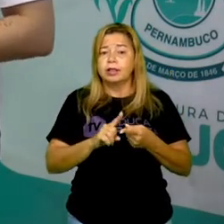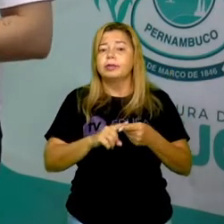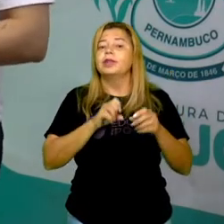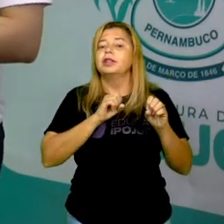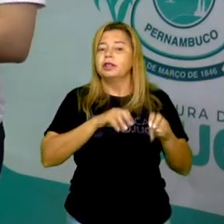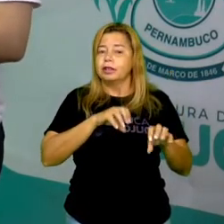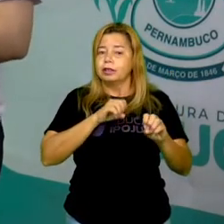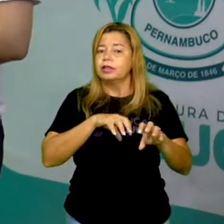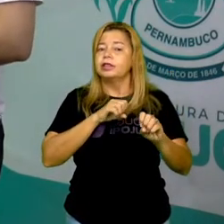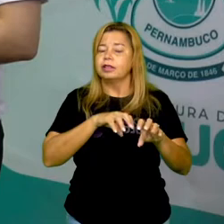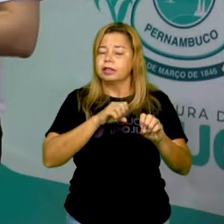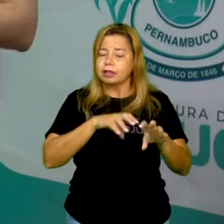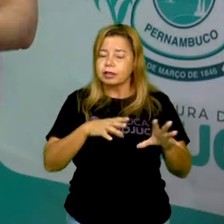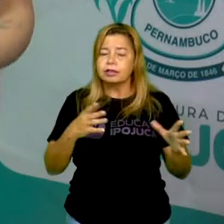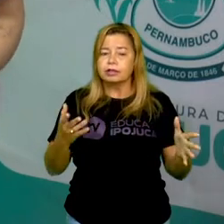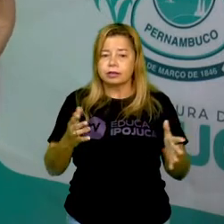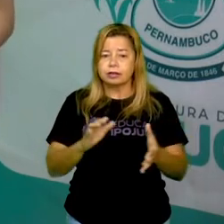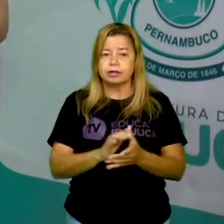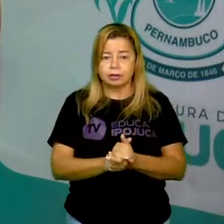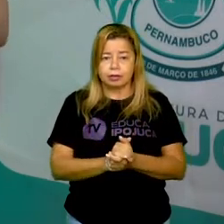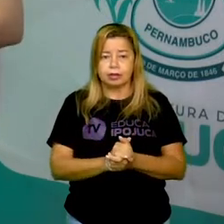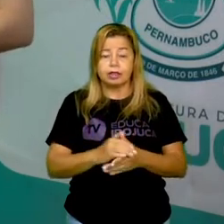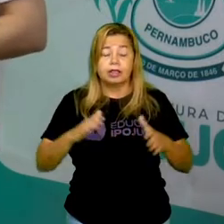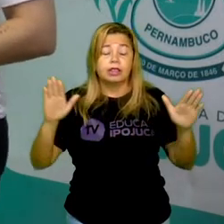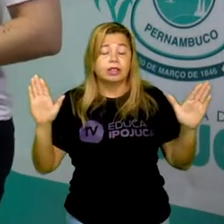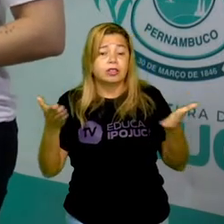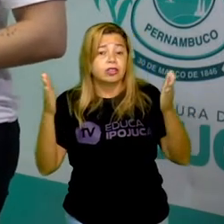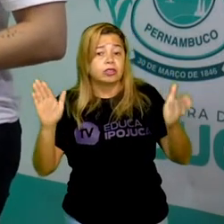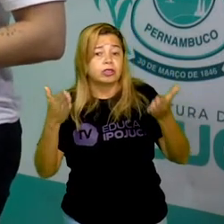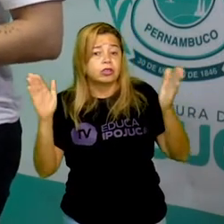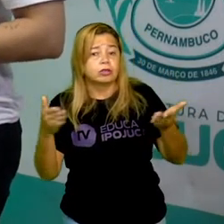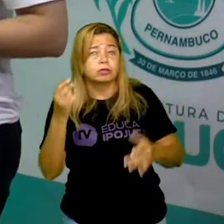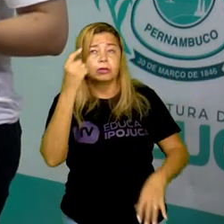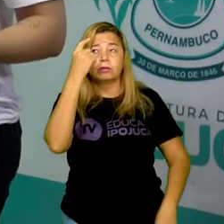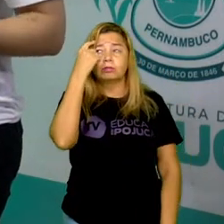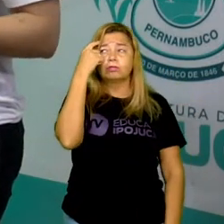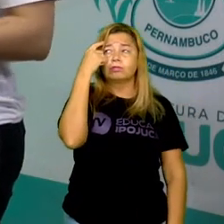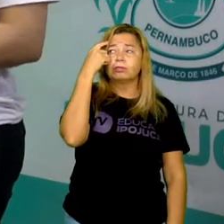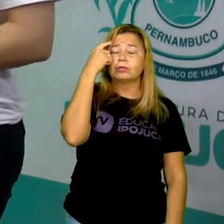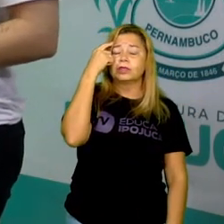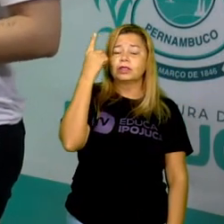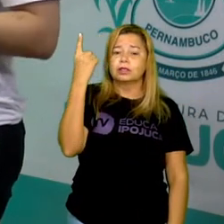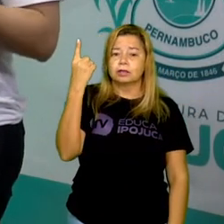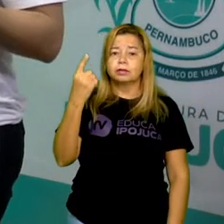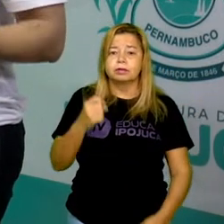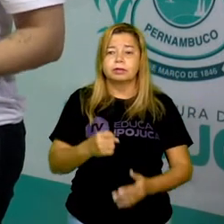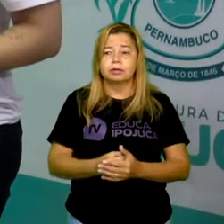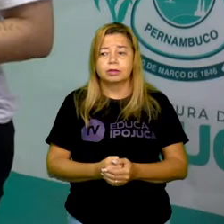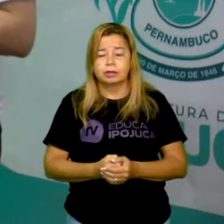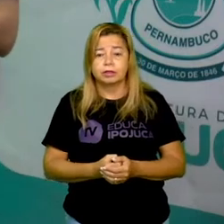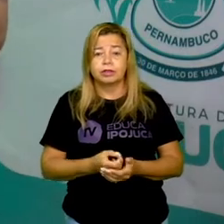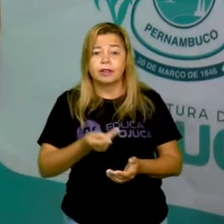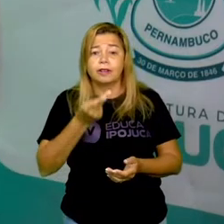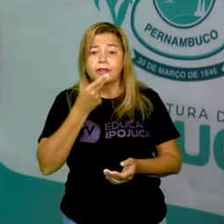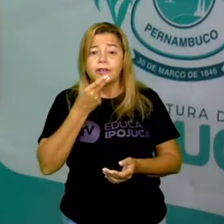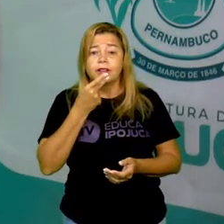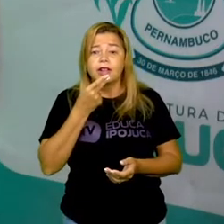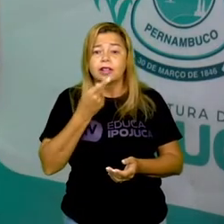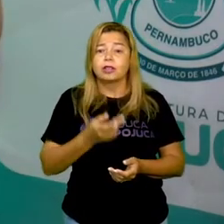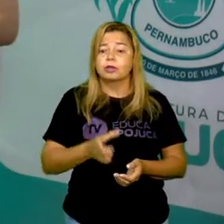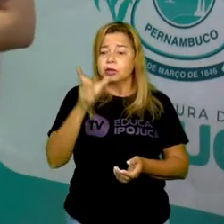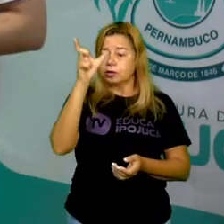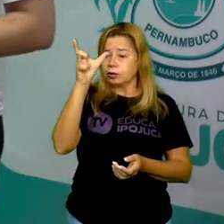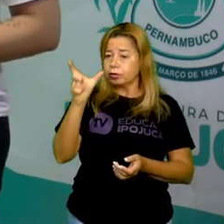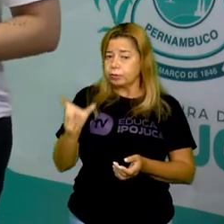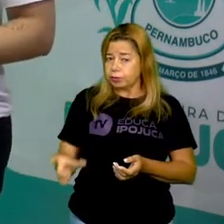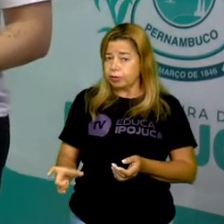um papel didático-pedagógico, que estimula a reflexão. Essas histórias sucintam, em geral, fala sobre comportamentos